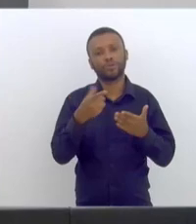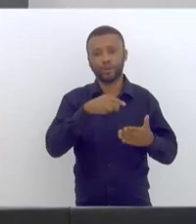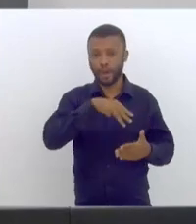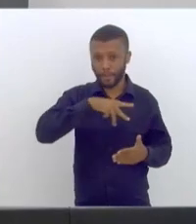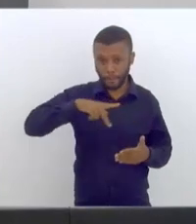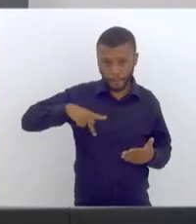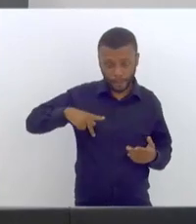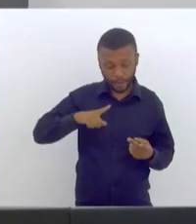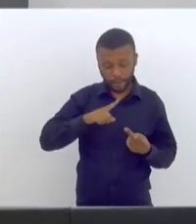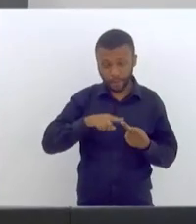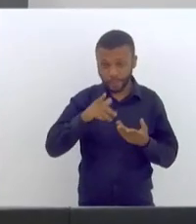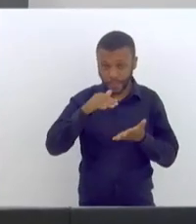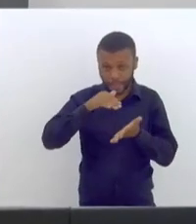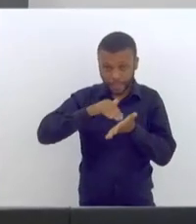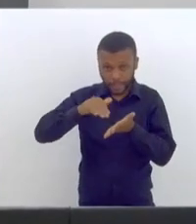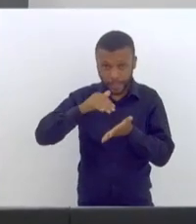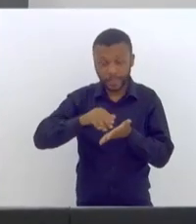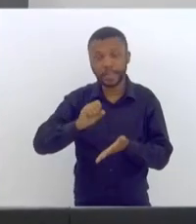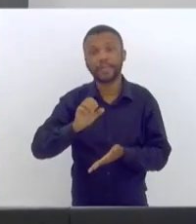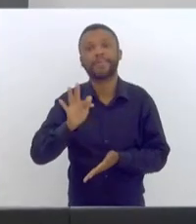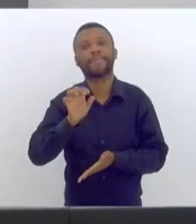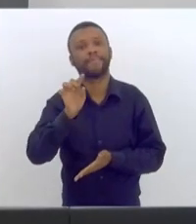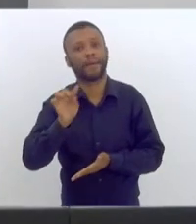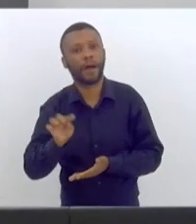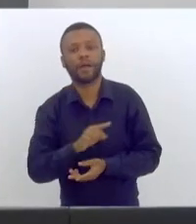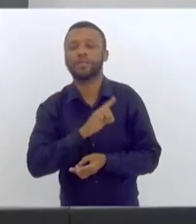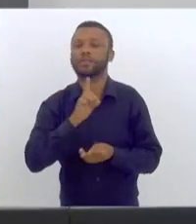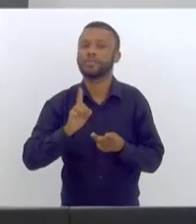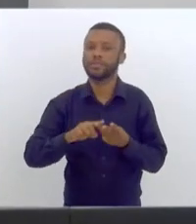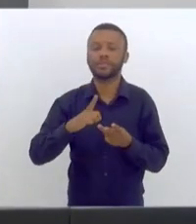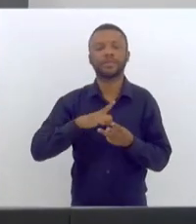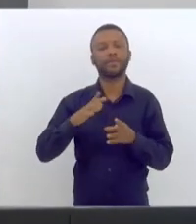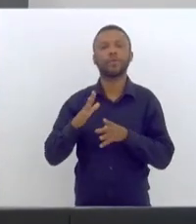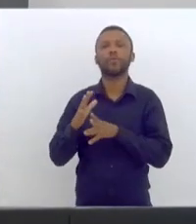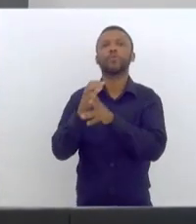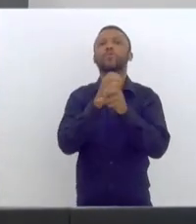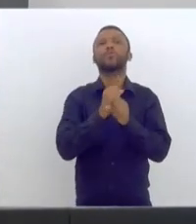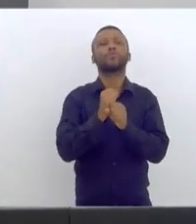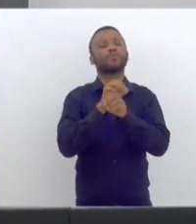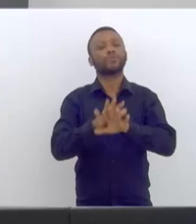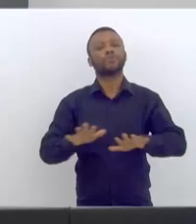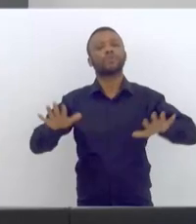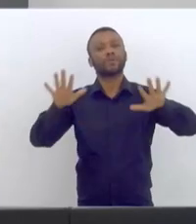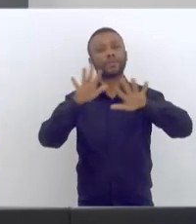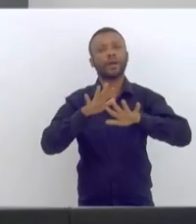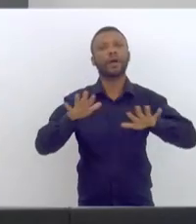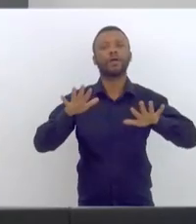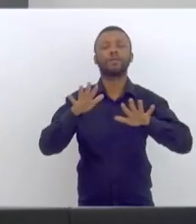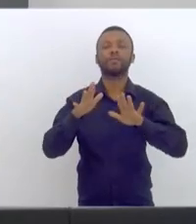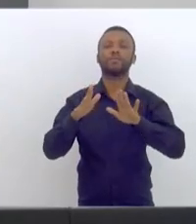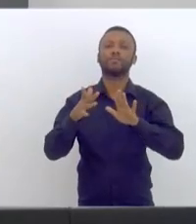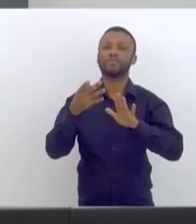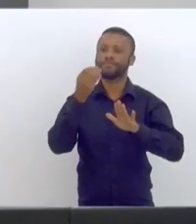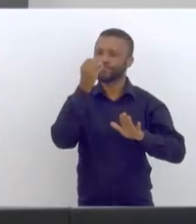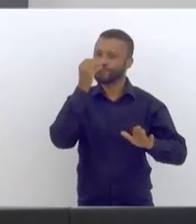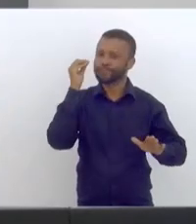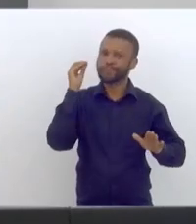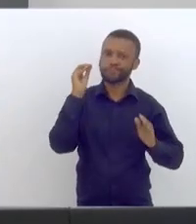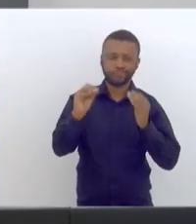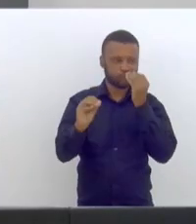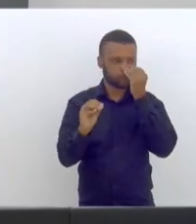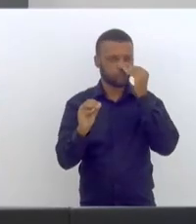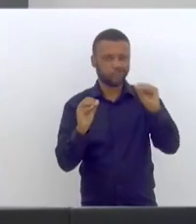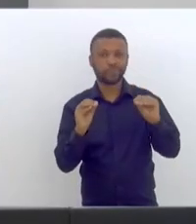apoio da secretaria de fazenda e teve o total é total rejeição da